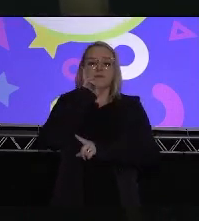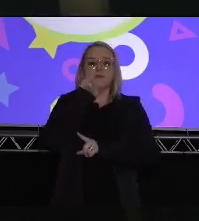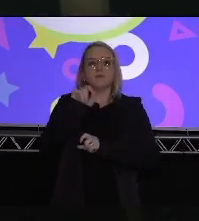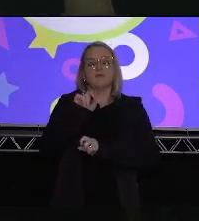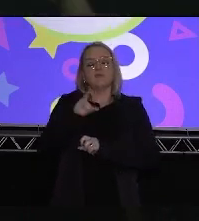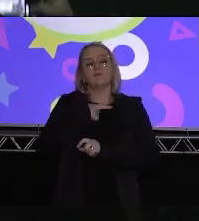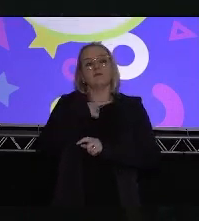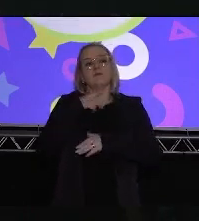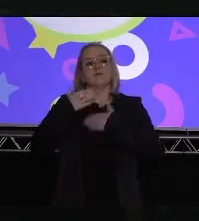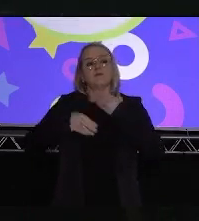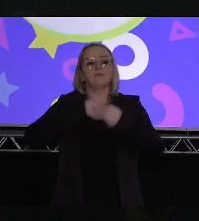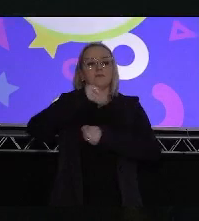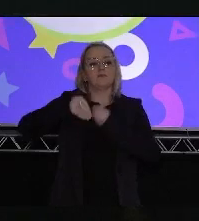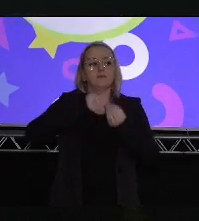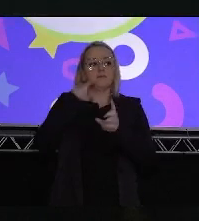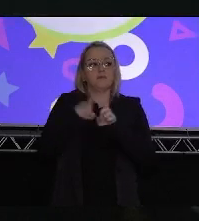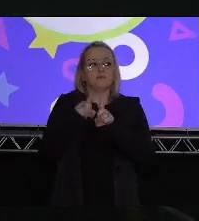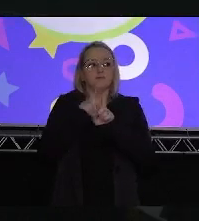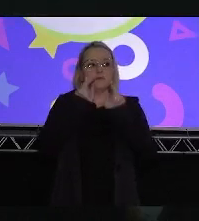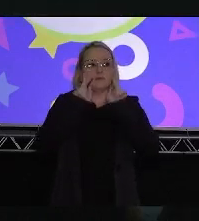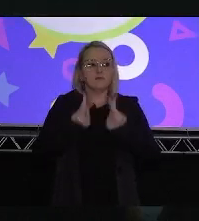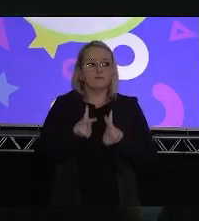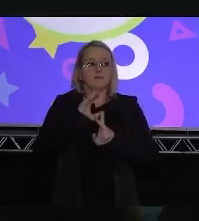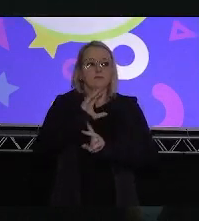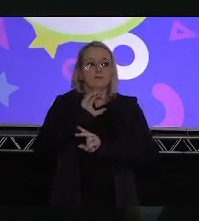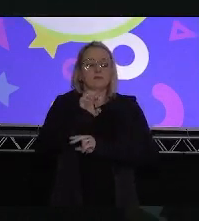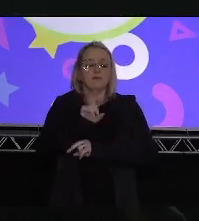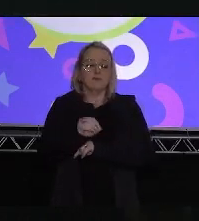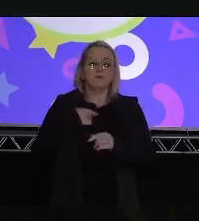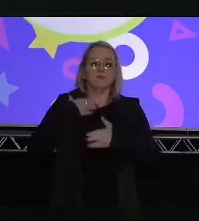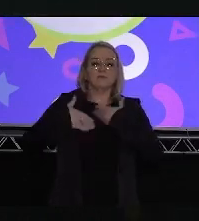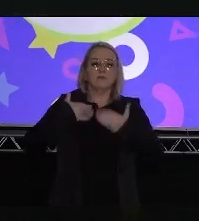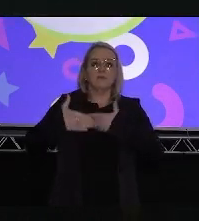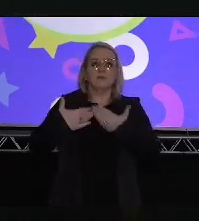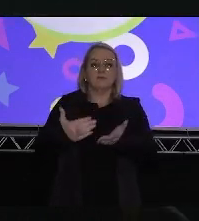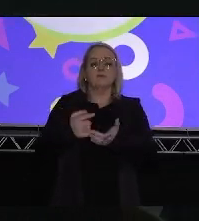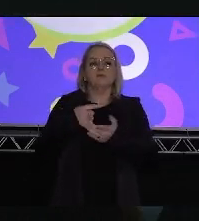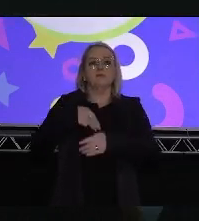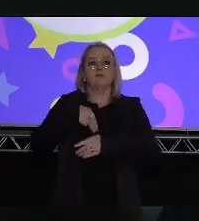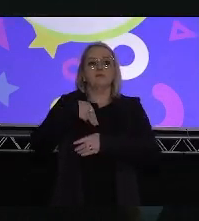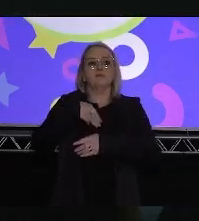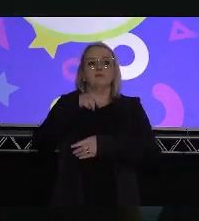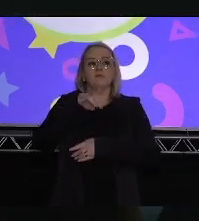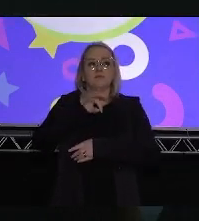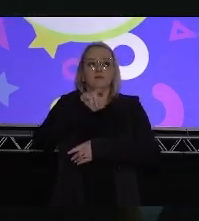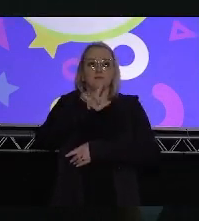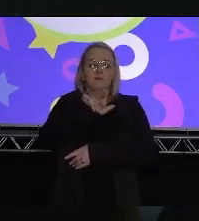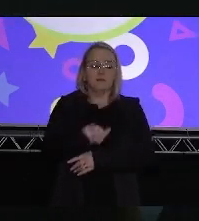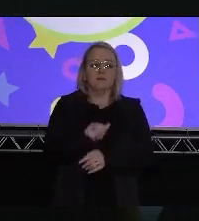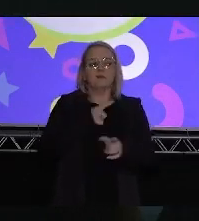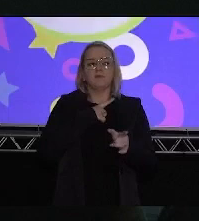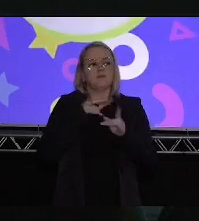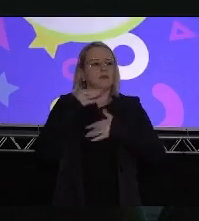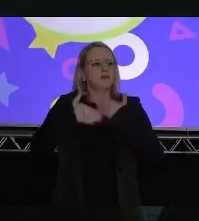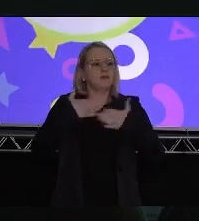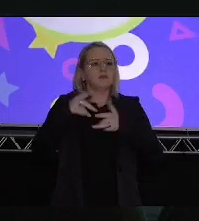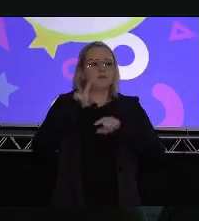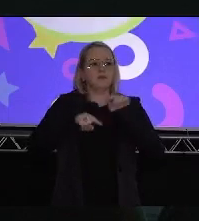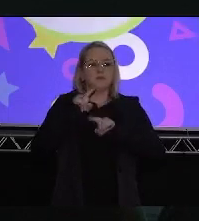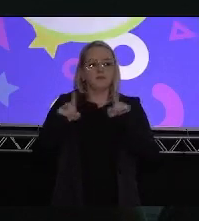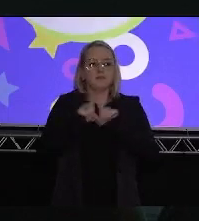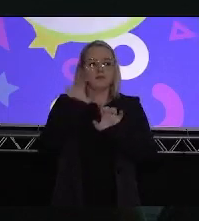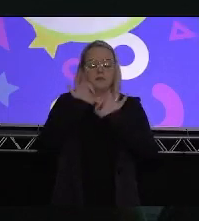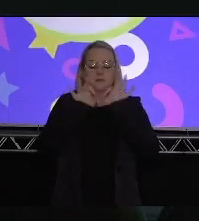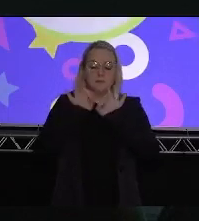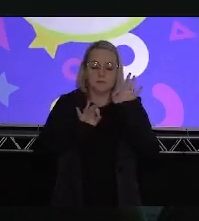pessoas envolvidas, desde as pessoas POs, pessoas desenvolvedoras, gestoras e mentoras, para fazer desde a visão do produto até o planejamento